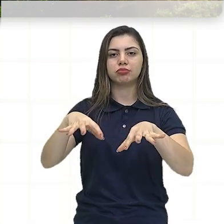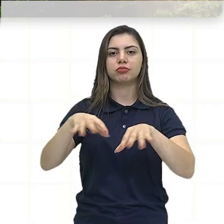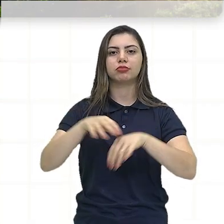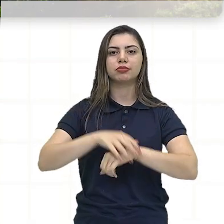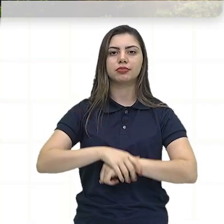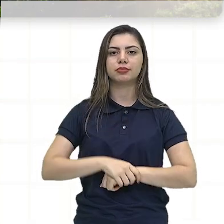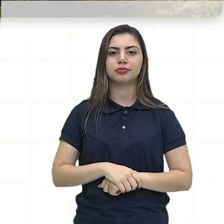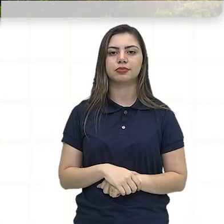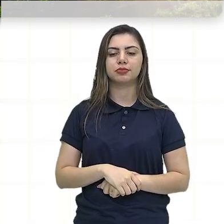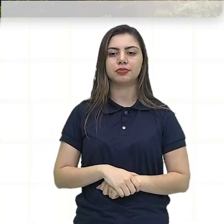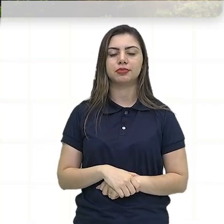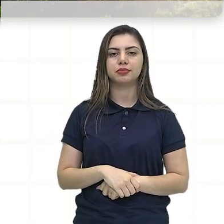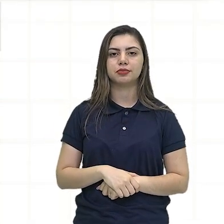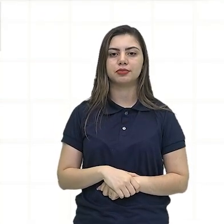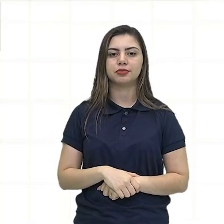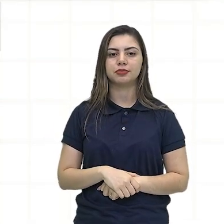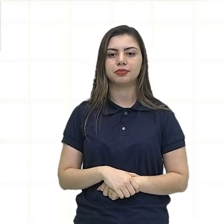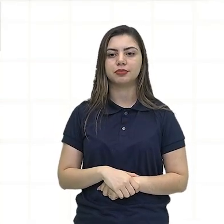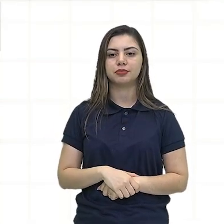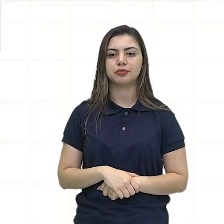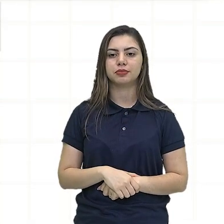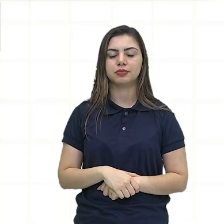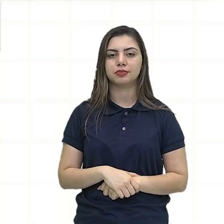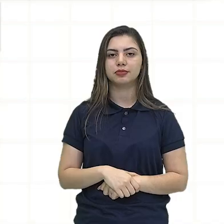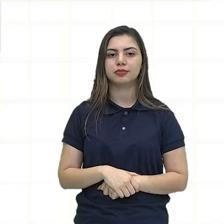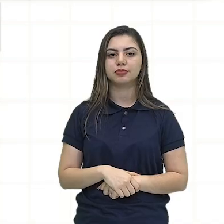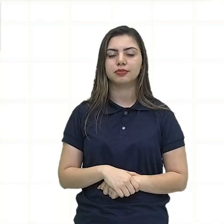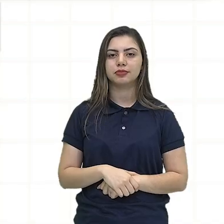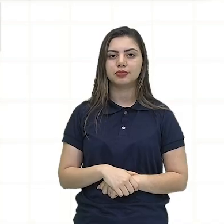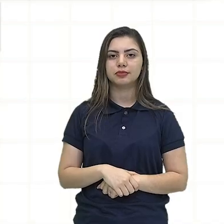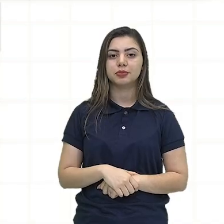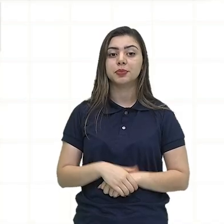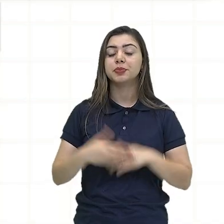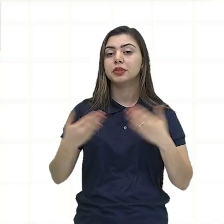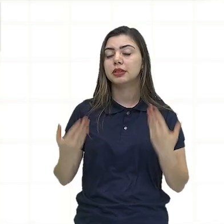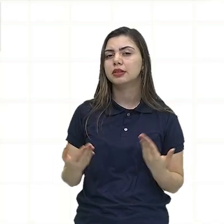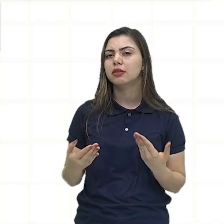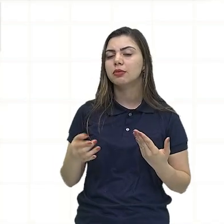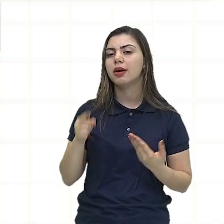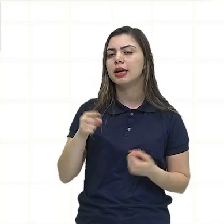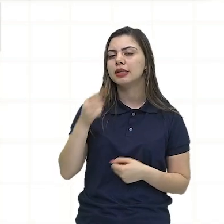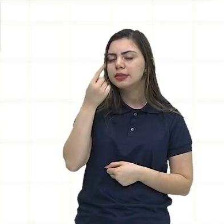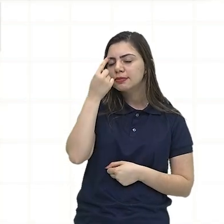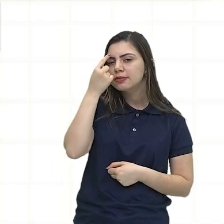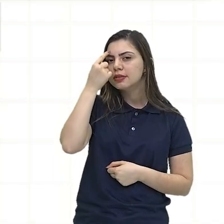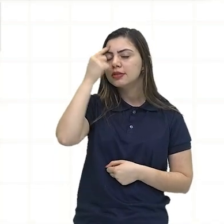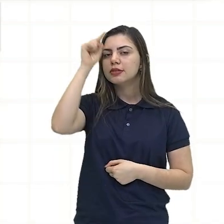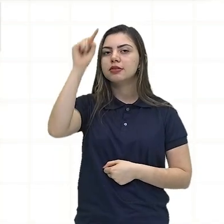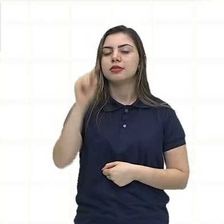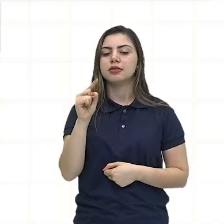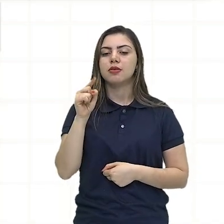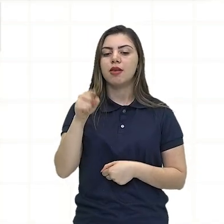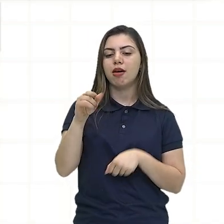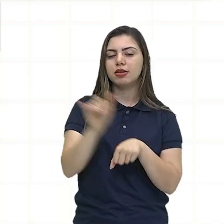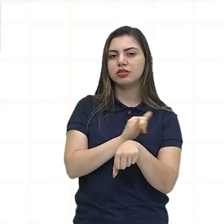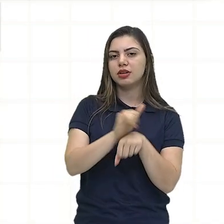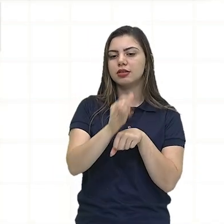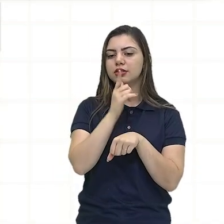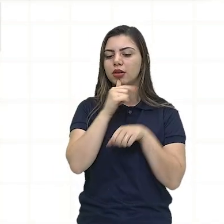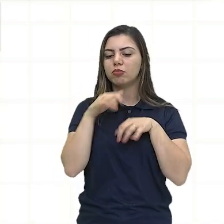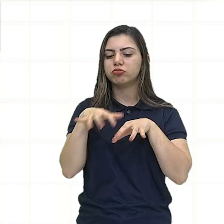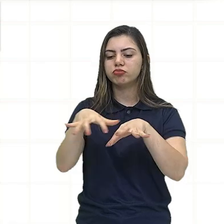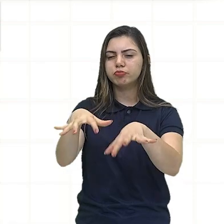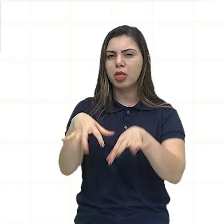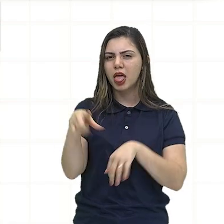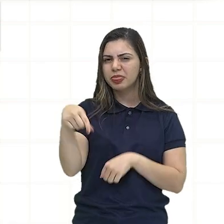local. A gente vai ver agora que essa ideia da técnica de irrigação não é nova.